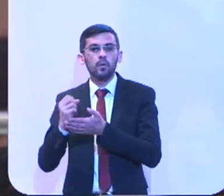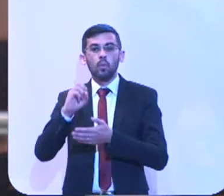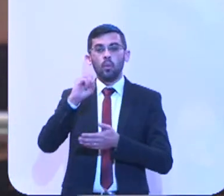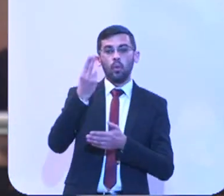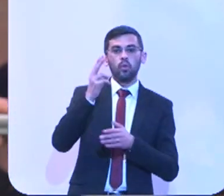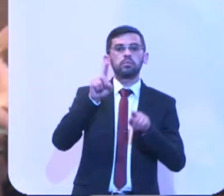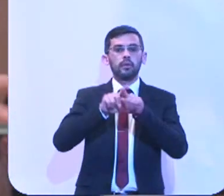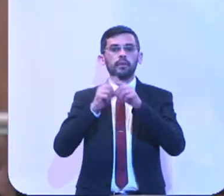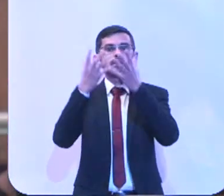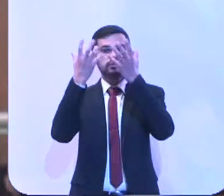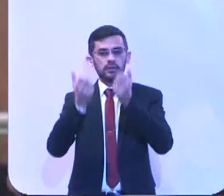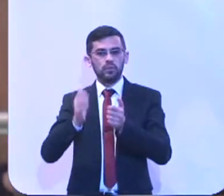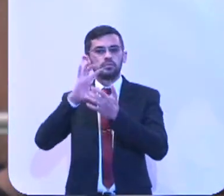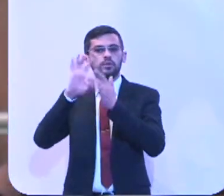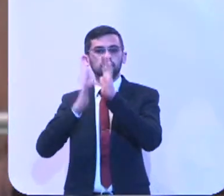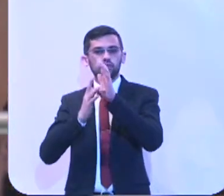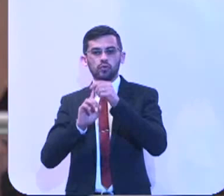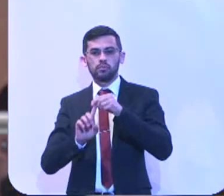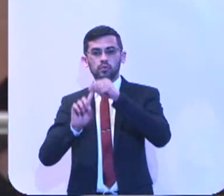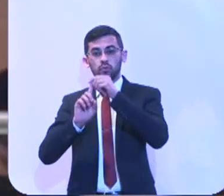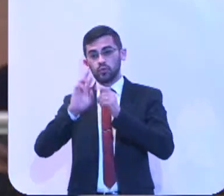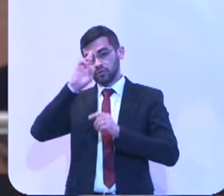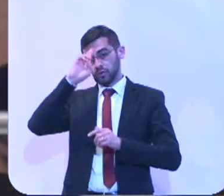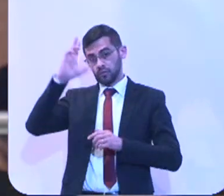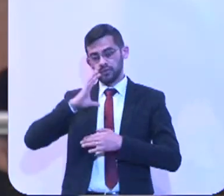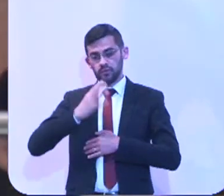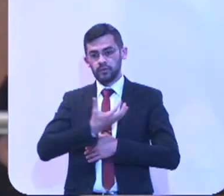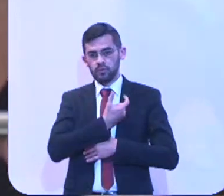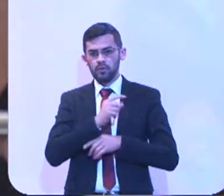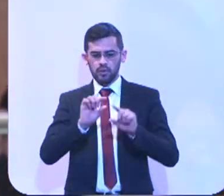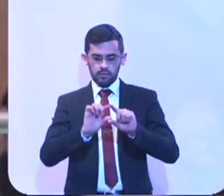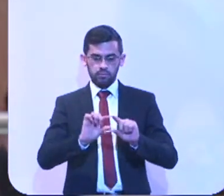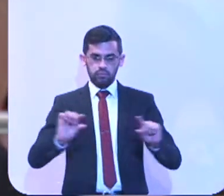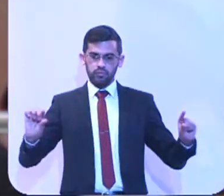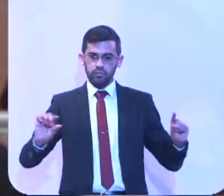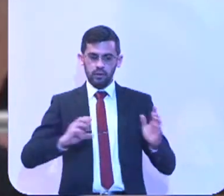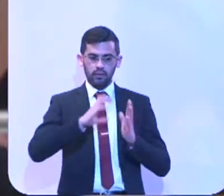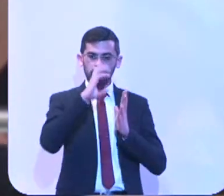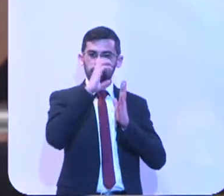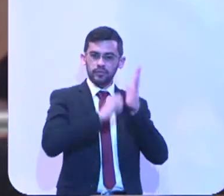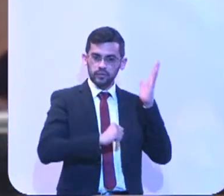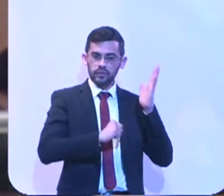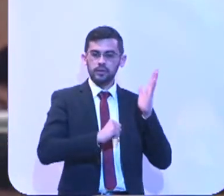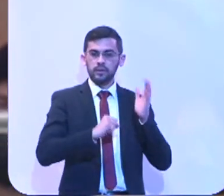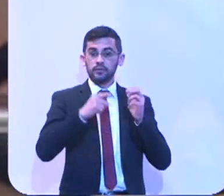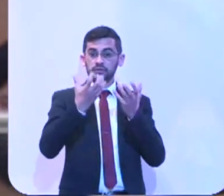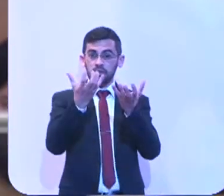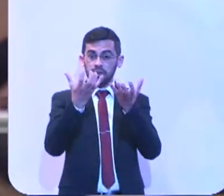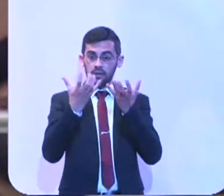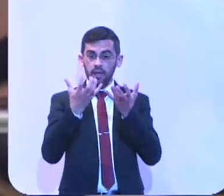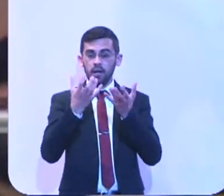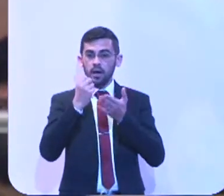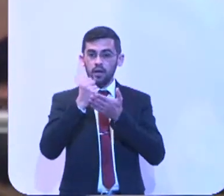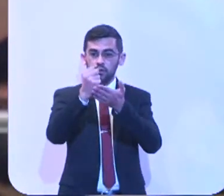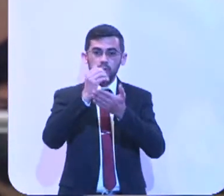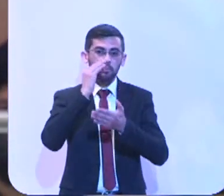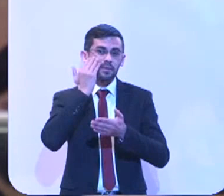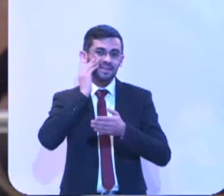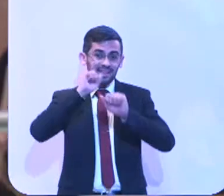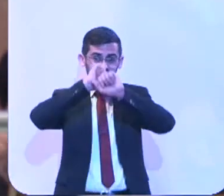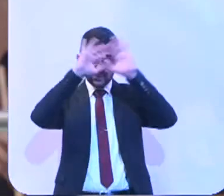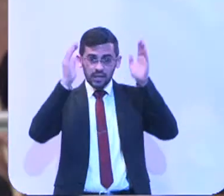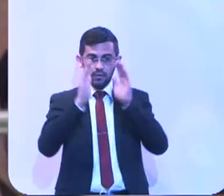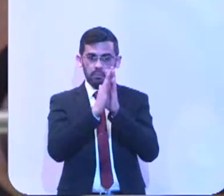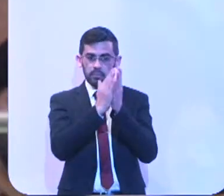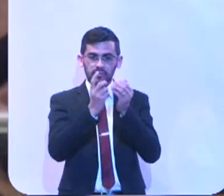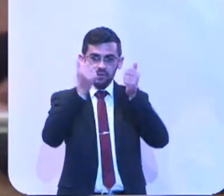ou entregou a sua vida a Jesus, entra no link que está aí embaixo, deixa os seus dados. Você quer ajuda para entender a Bíblia, para estudar a